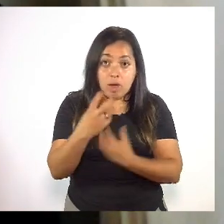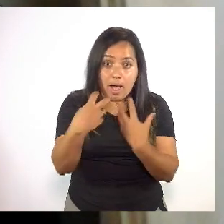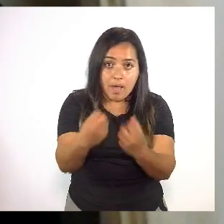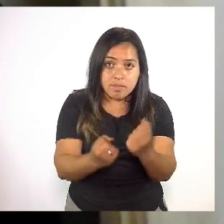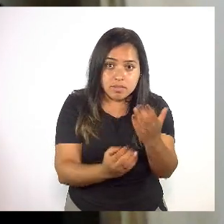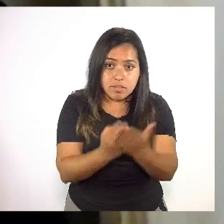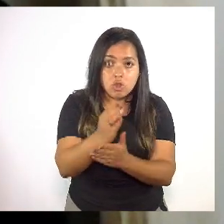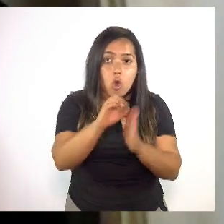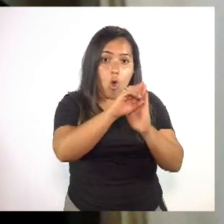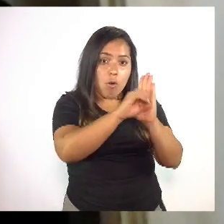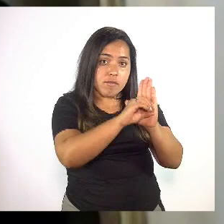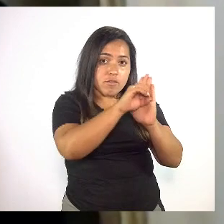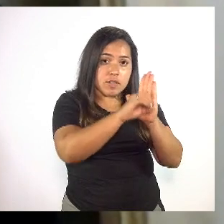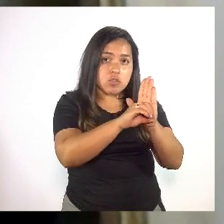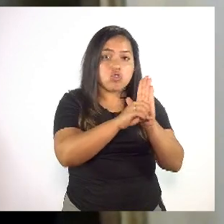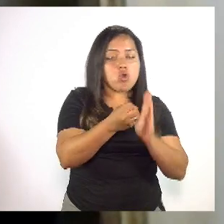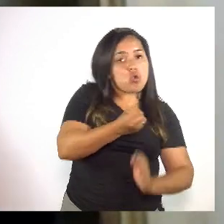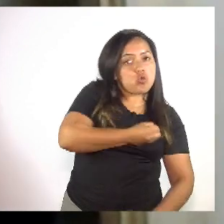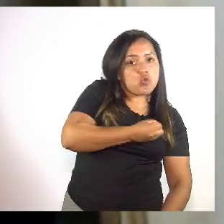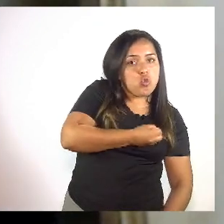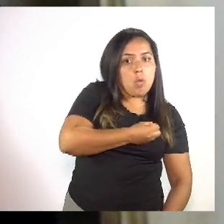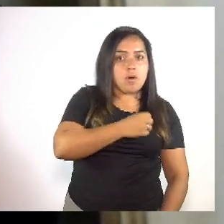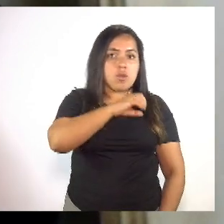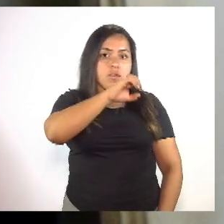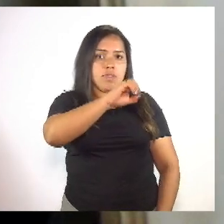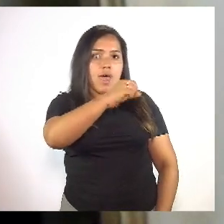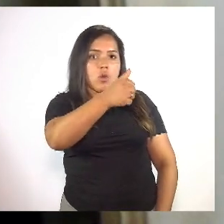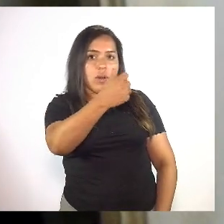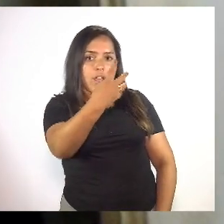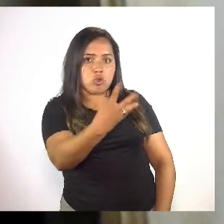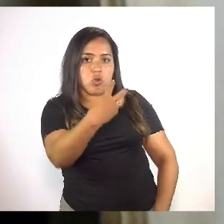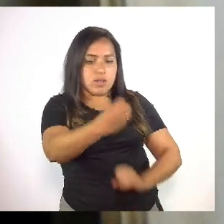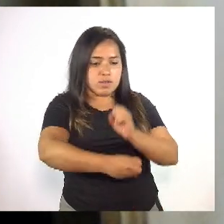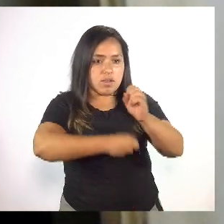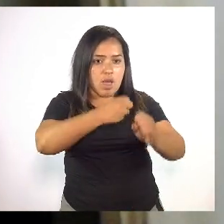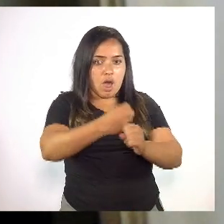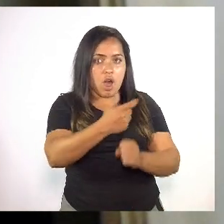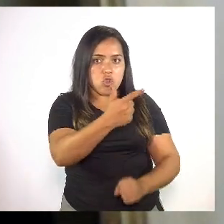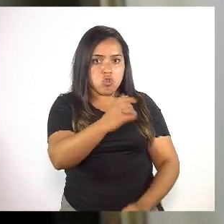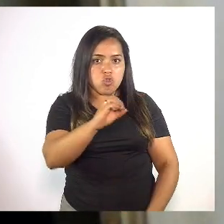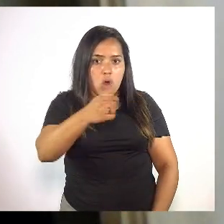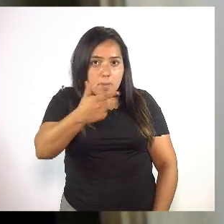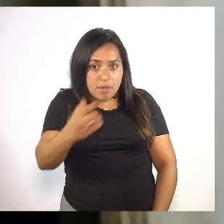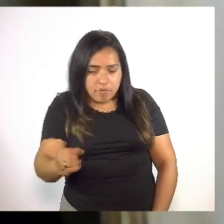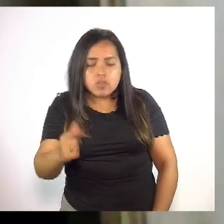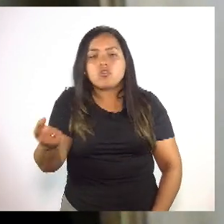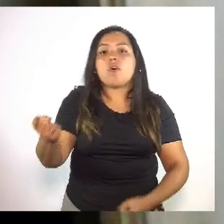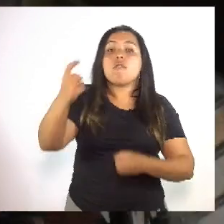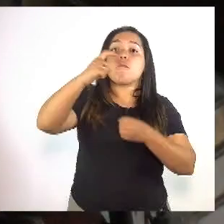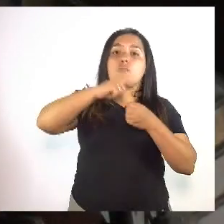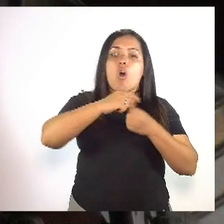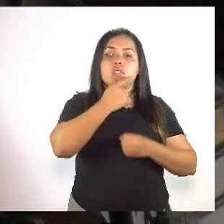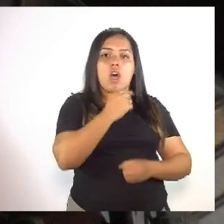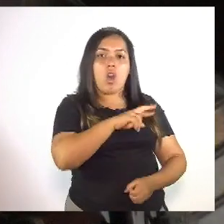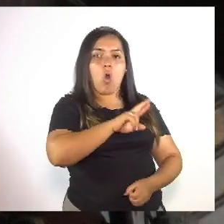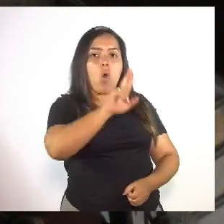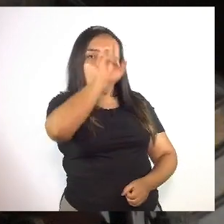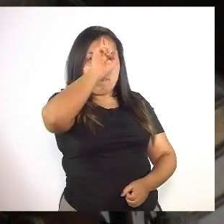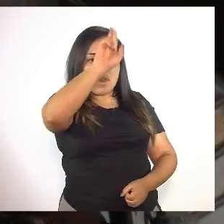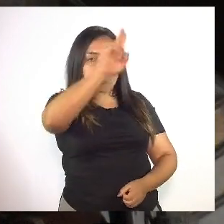o ofício 014-2020, Tribunal de Contas do Estado do Rio de Janeiro. Retorna à presidência o deputado Márcio Canella. Obrigado,